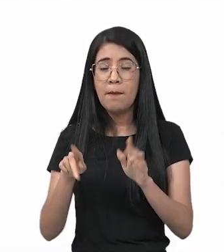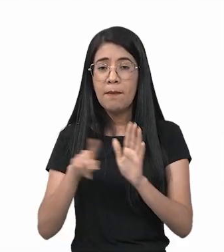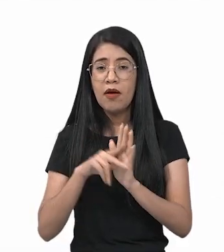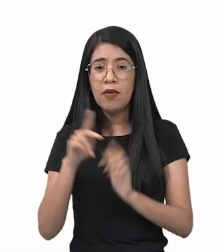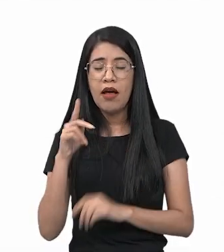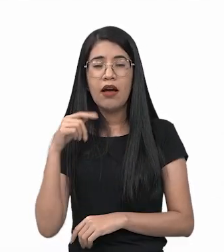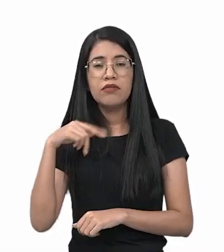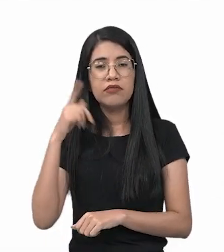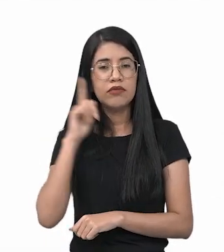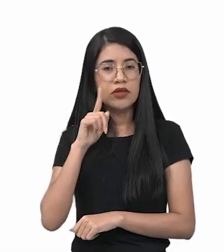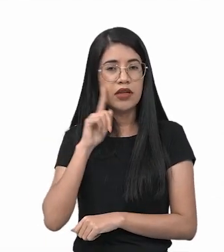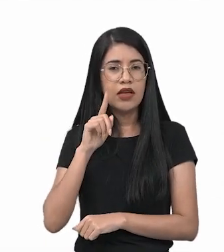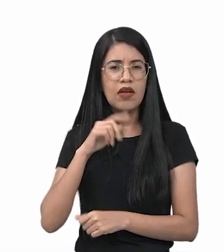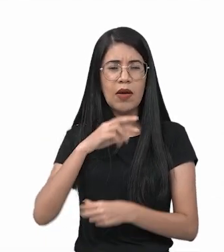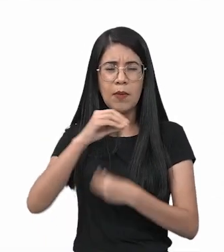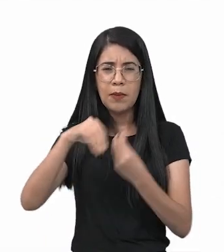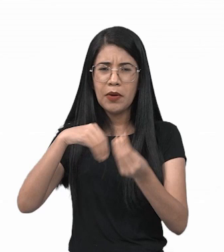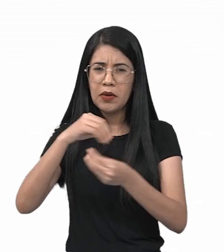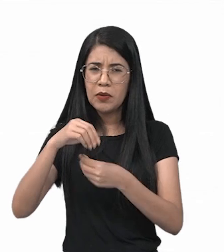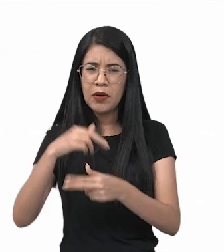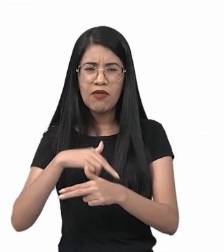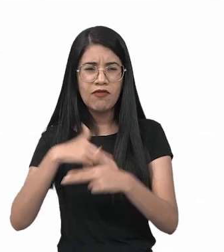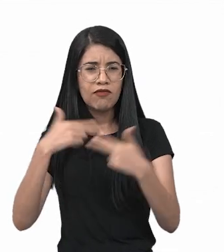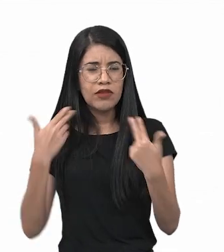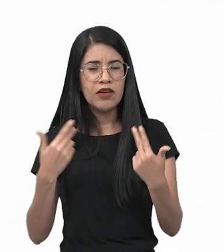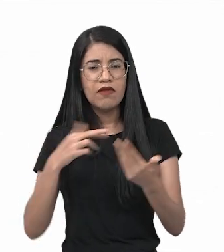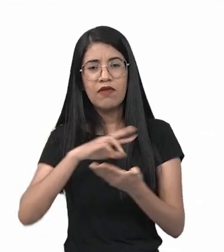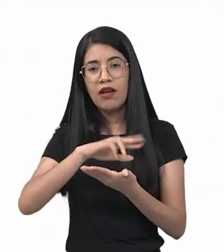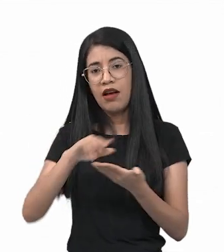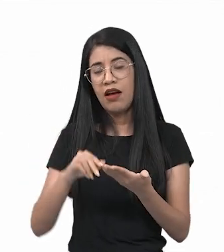de etnias. Os gêneros musicais